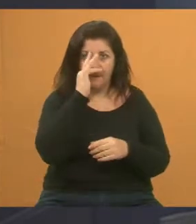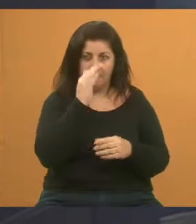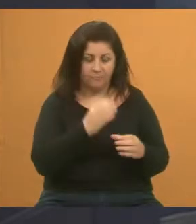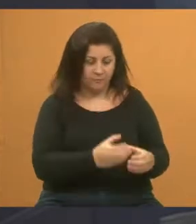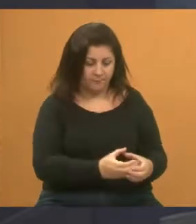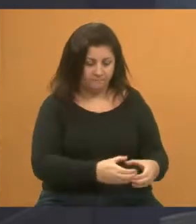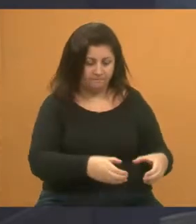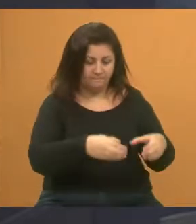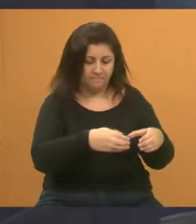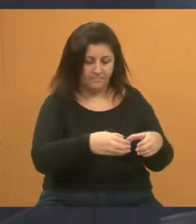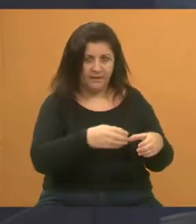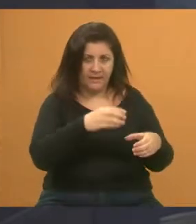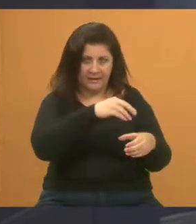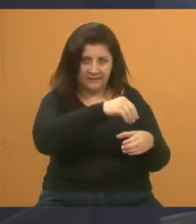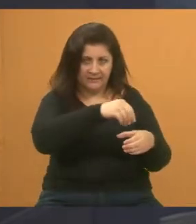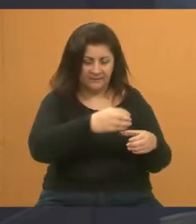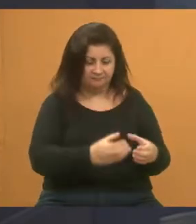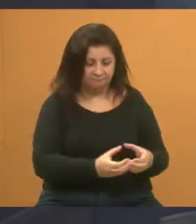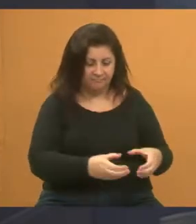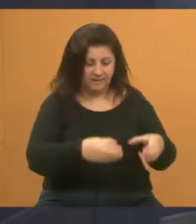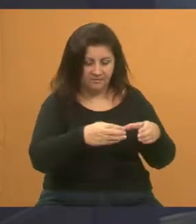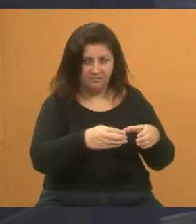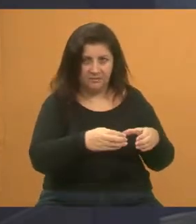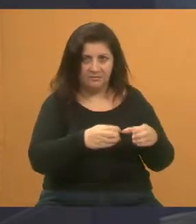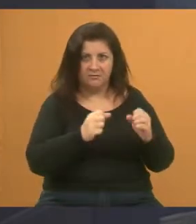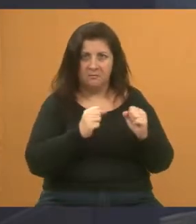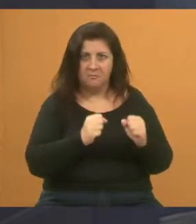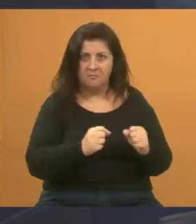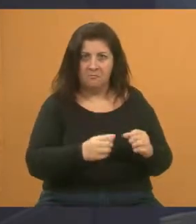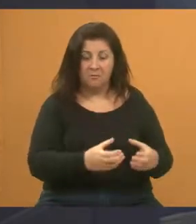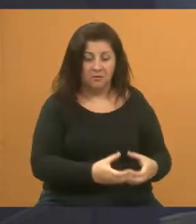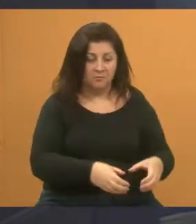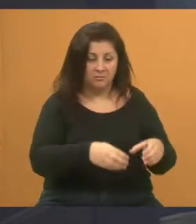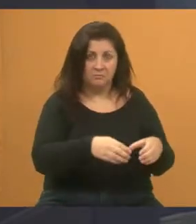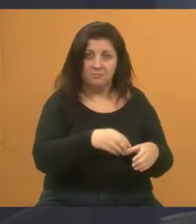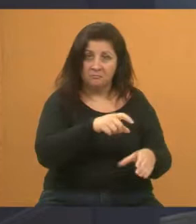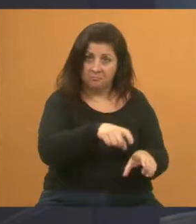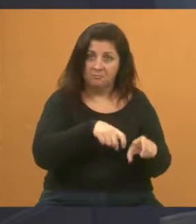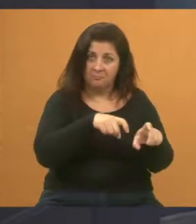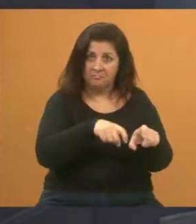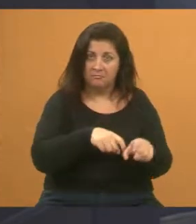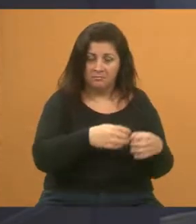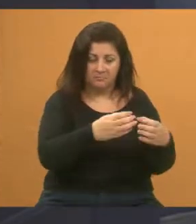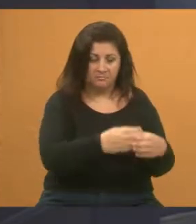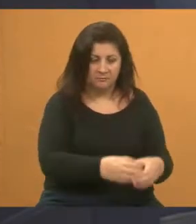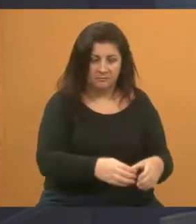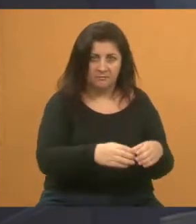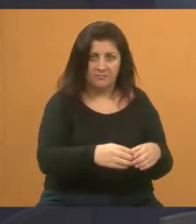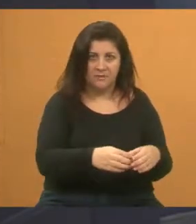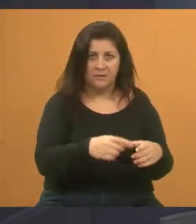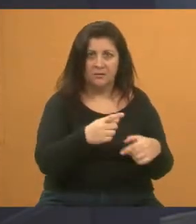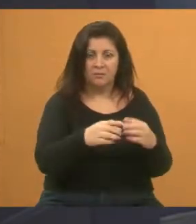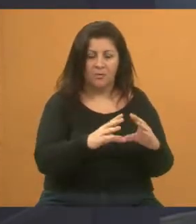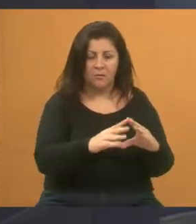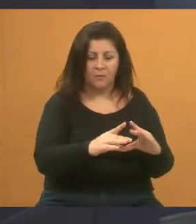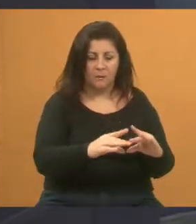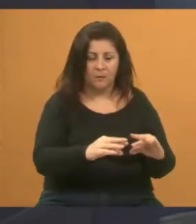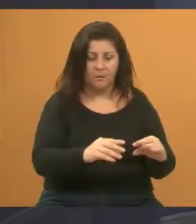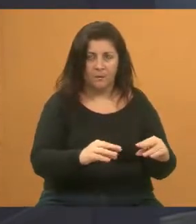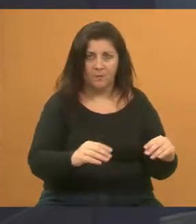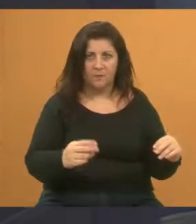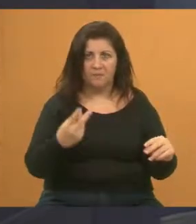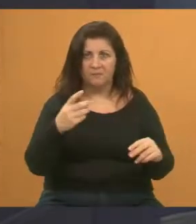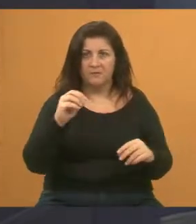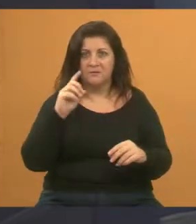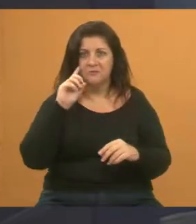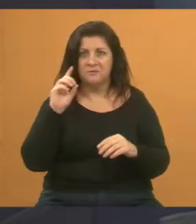que recompõe as mudas. Então você pode plantar as mudas com plástico mesmo, e eles se decompõem em 20